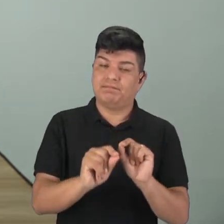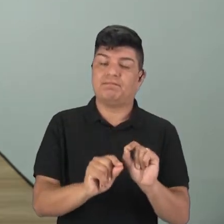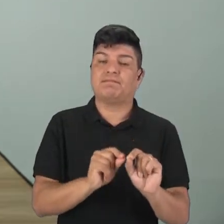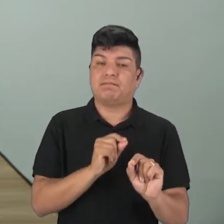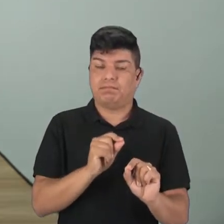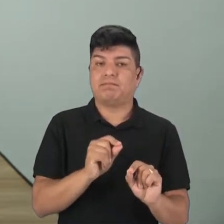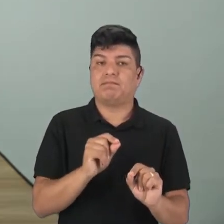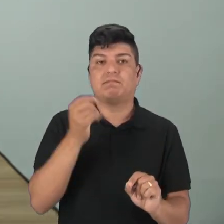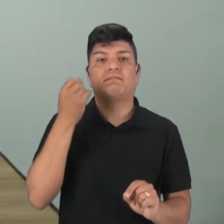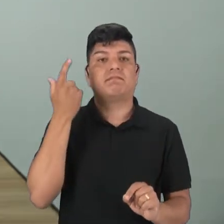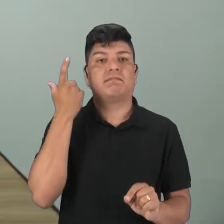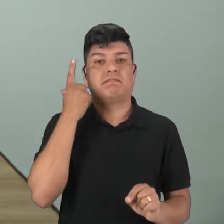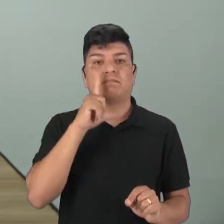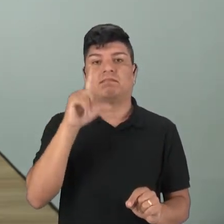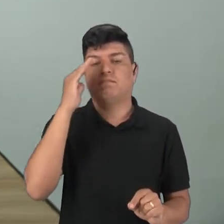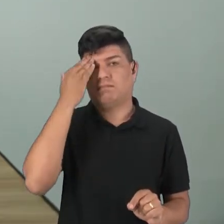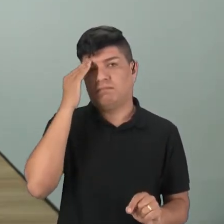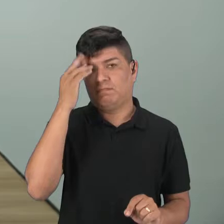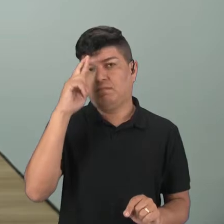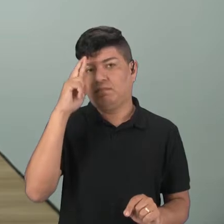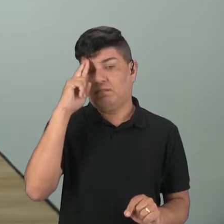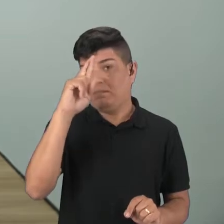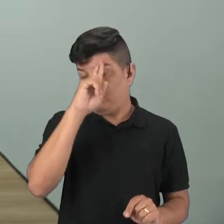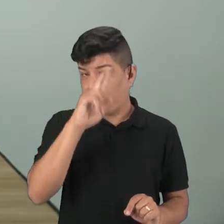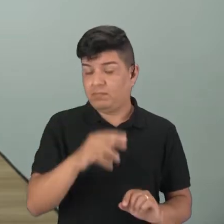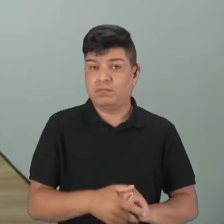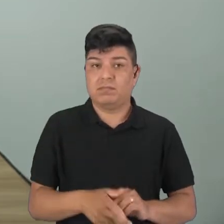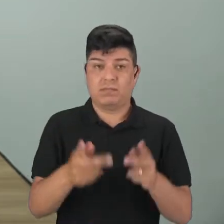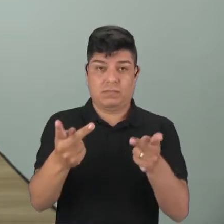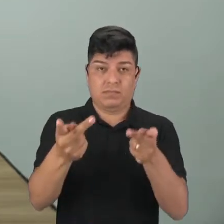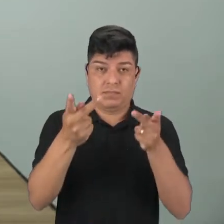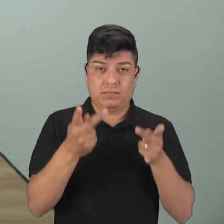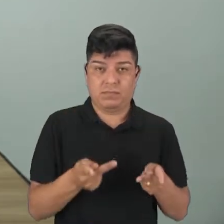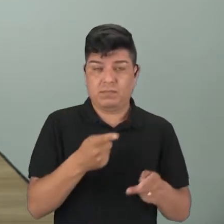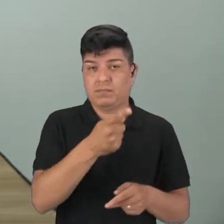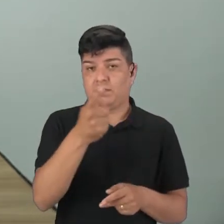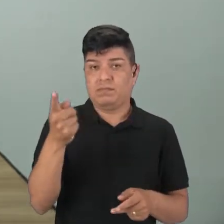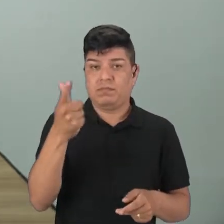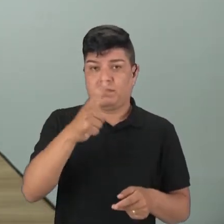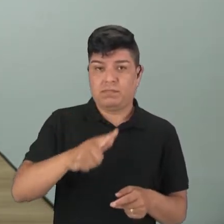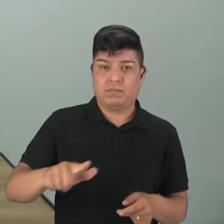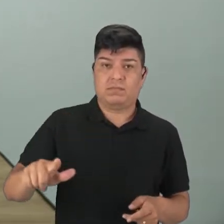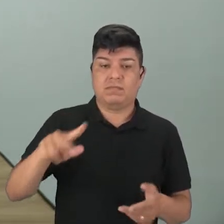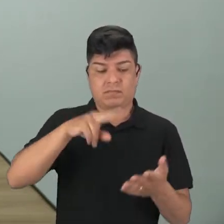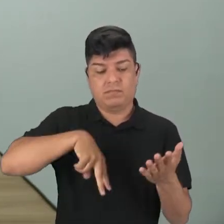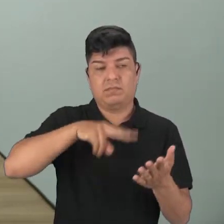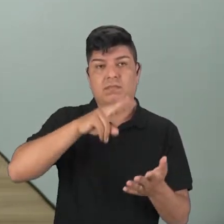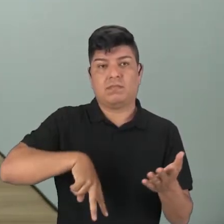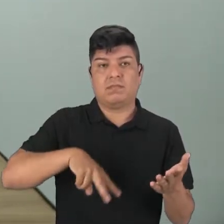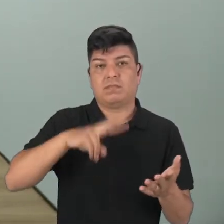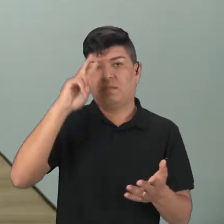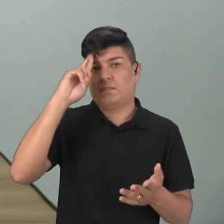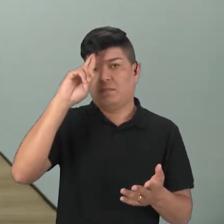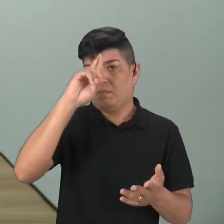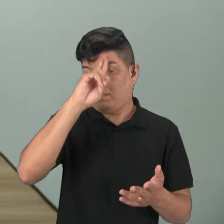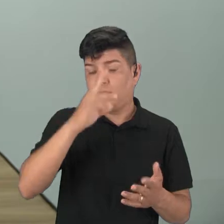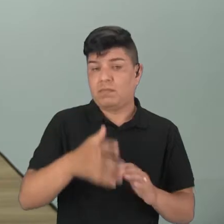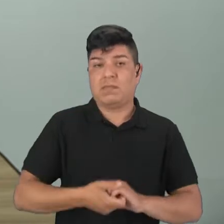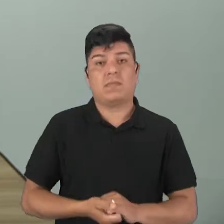gente segue para poder entender a história. E aí eu convido vocês a fazerem mais uma vez a leitura de uma